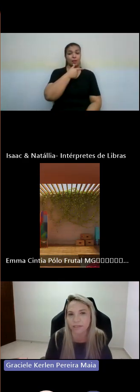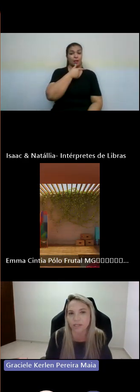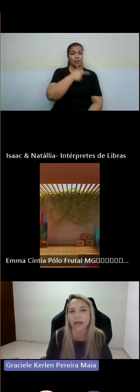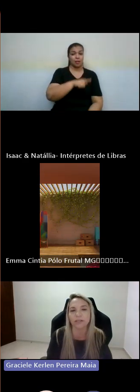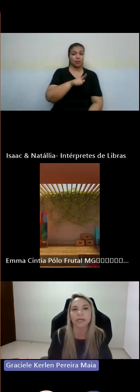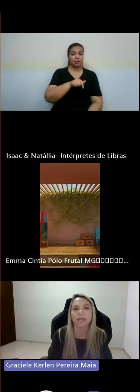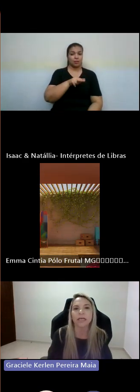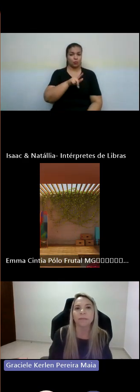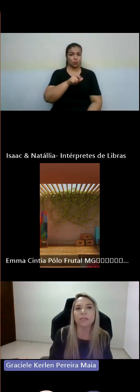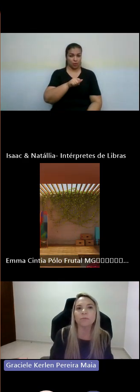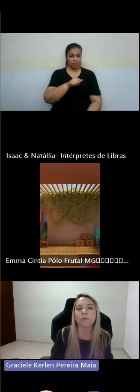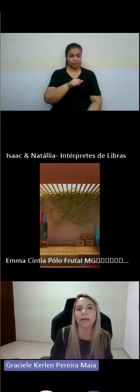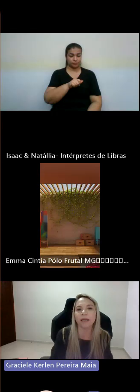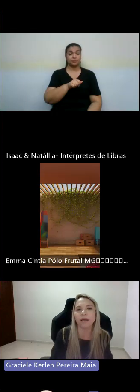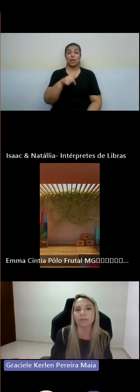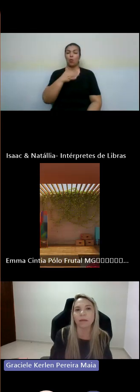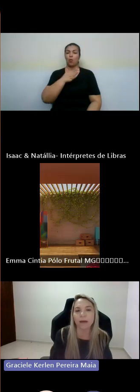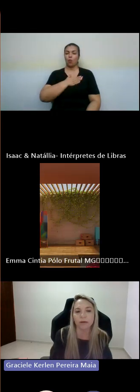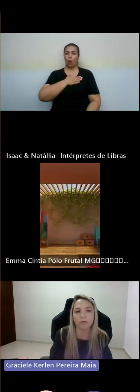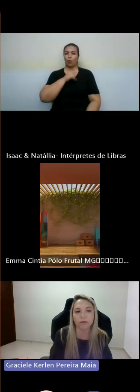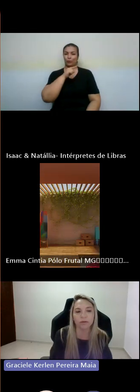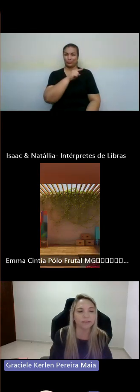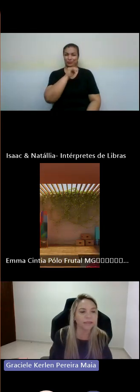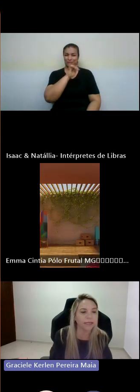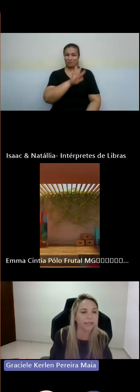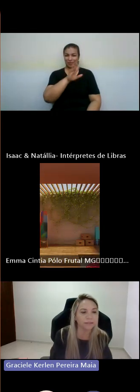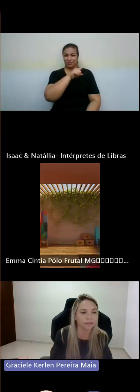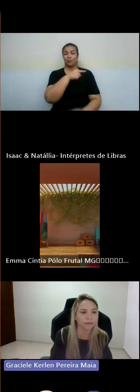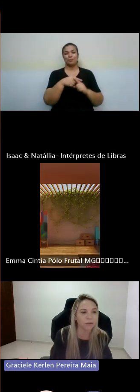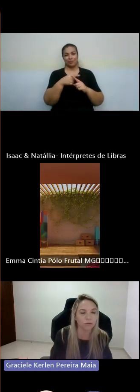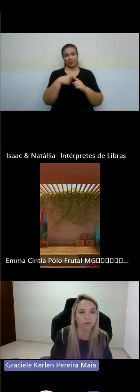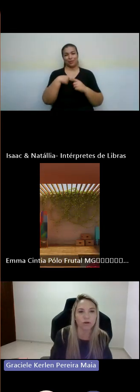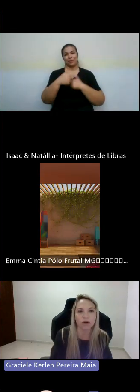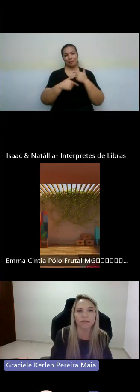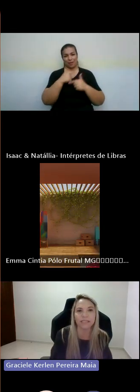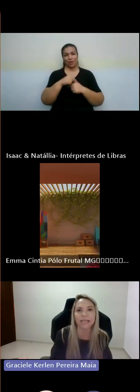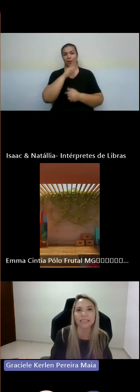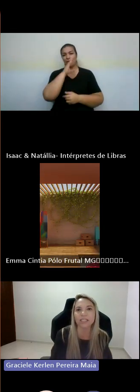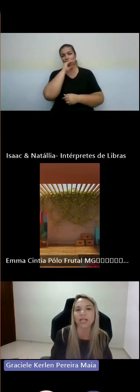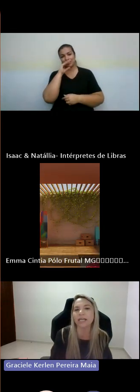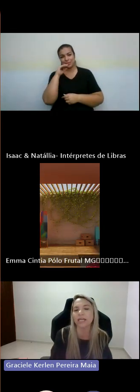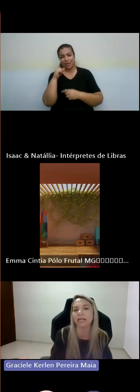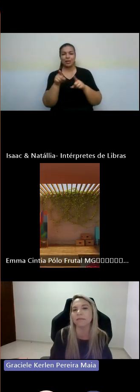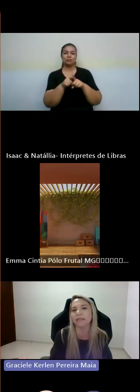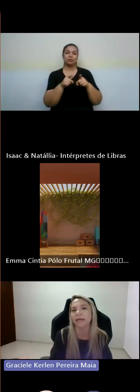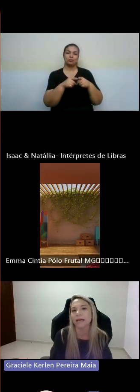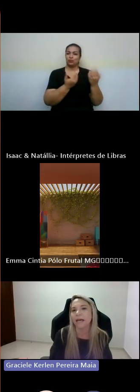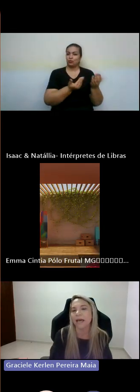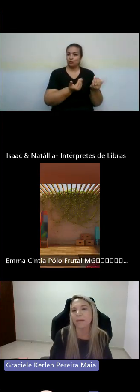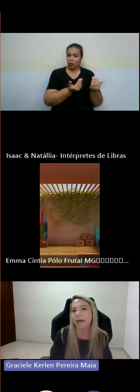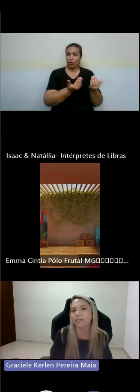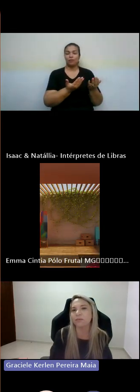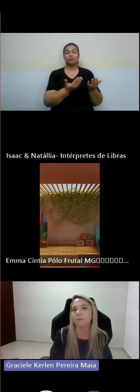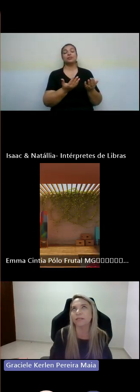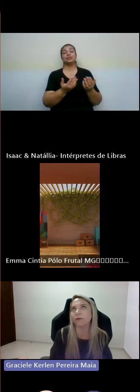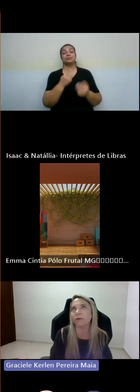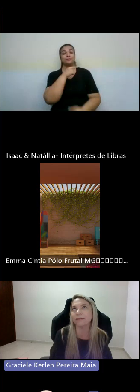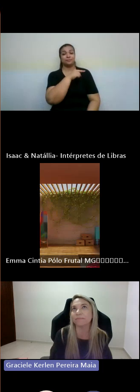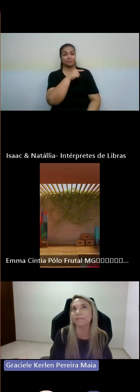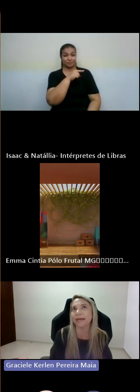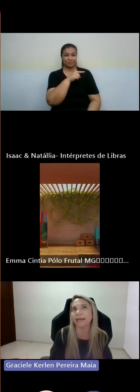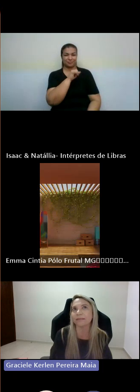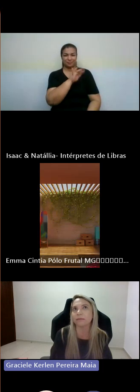muito dessa charge, mesmo porque eu trabalho com adolescentes, trabalho com jovens, e essa charge, ela me remete